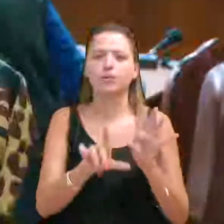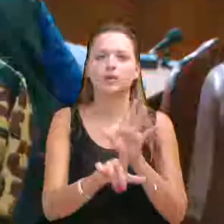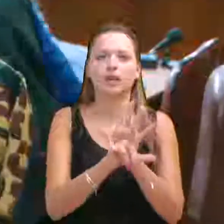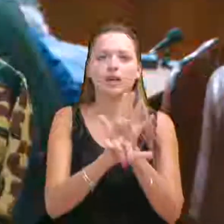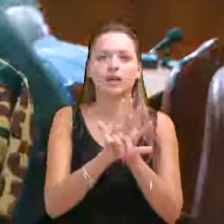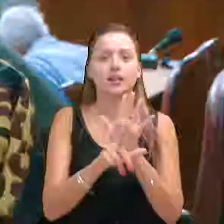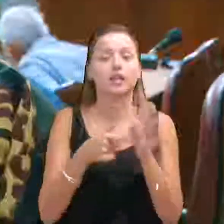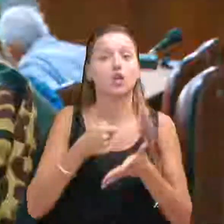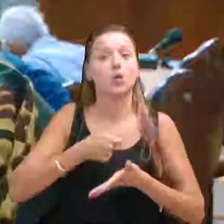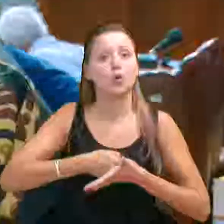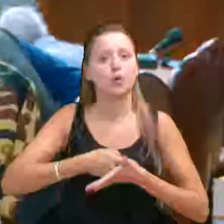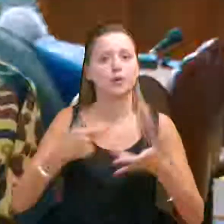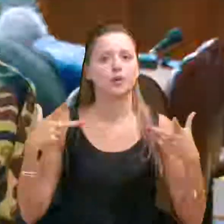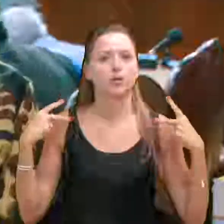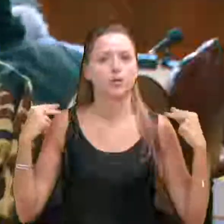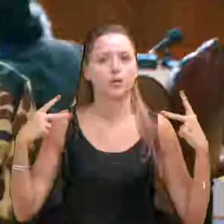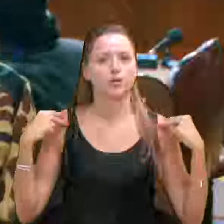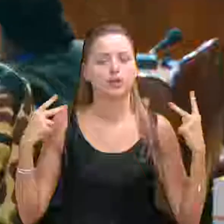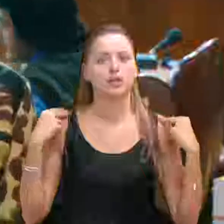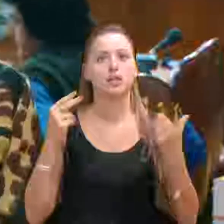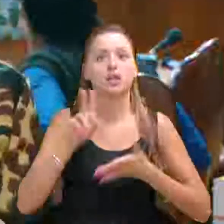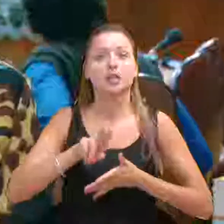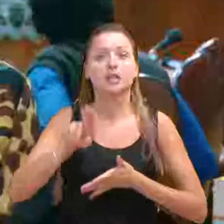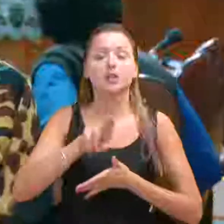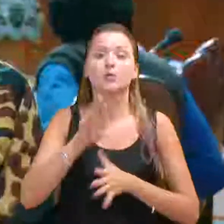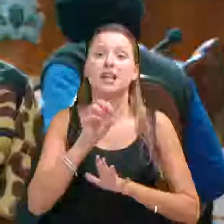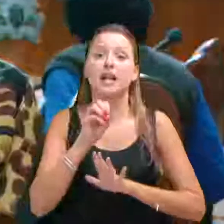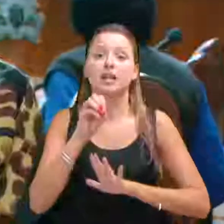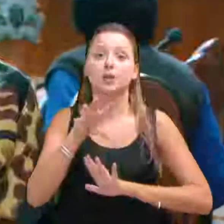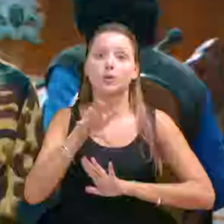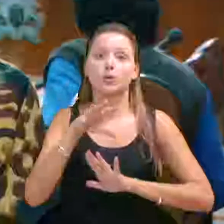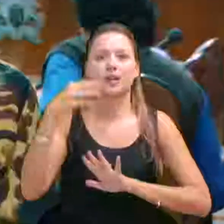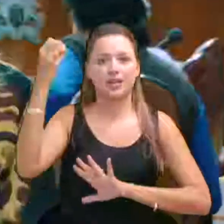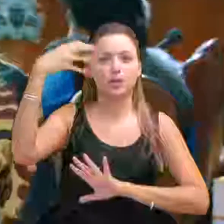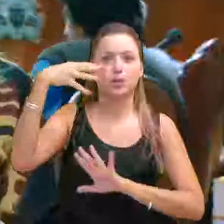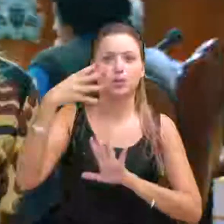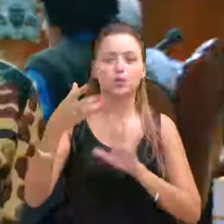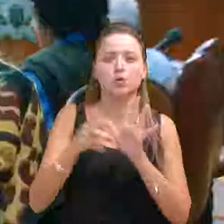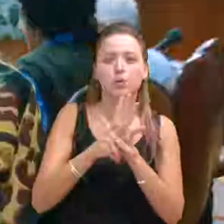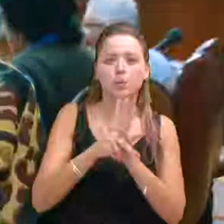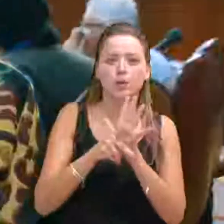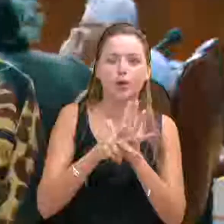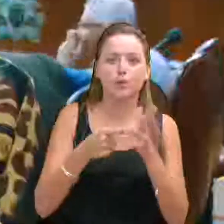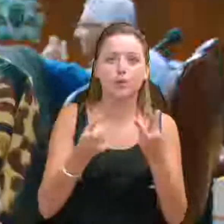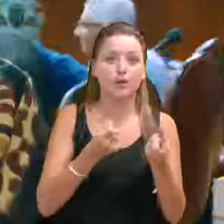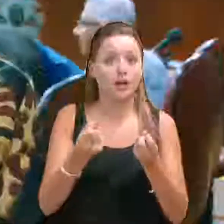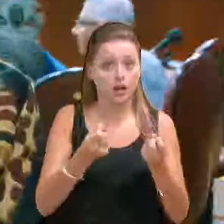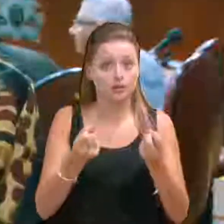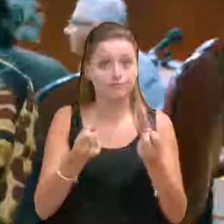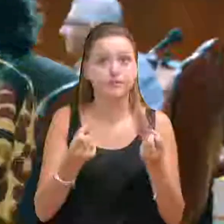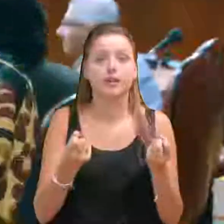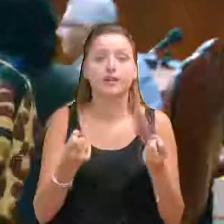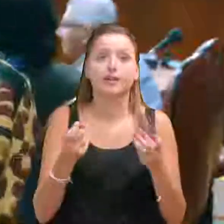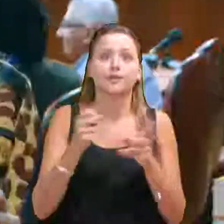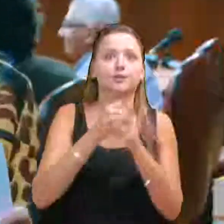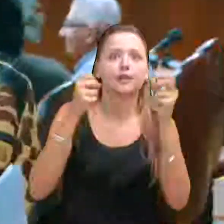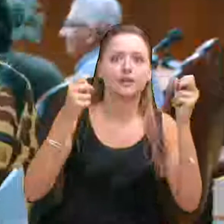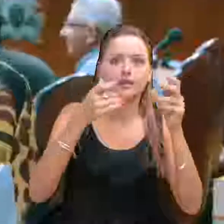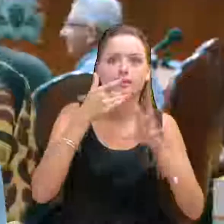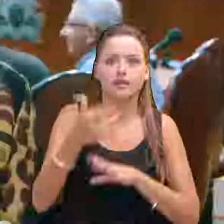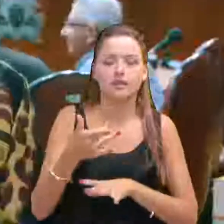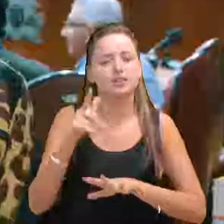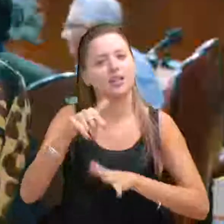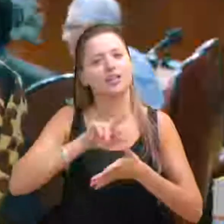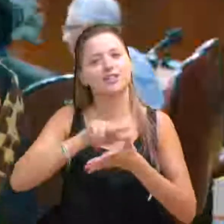aos motoristas que dirijam com os faróis dos veículos acesos, mesmo durante o dia. Essa moção é de autoria